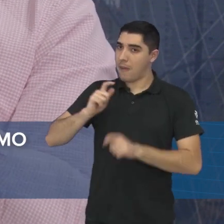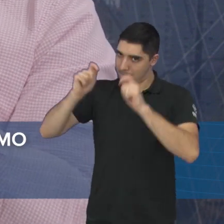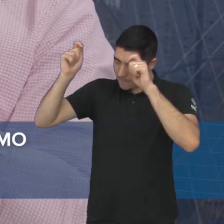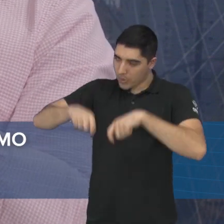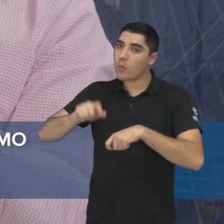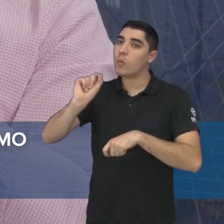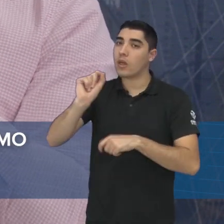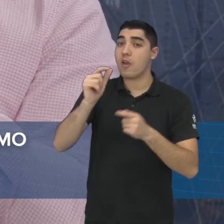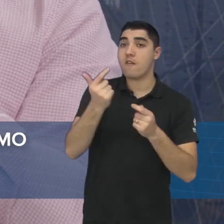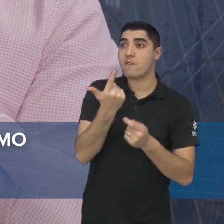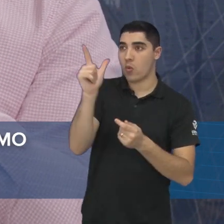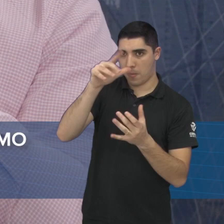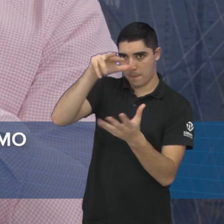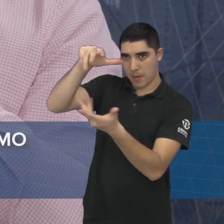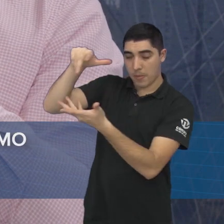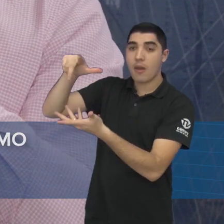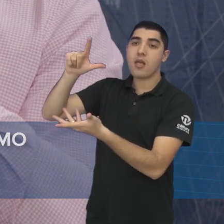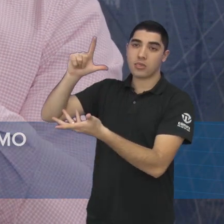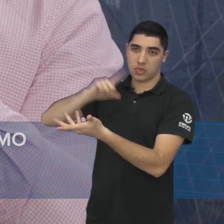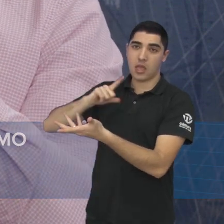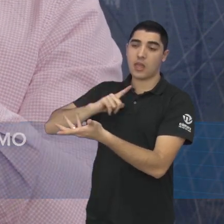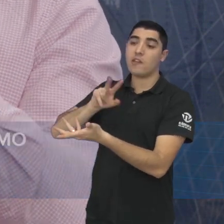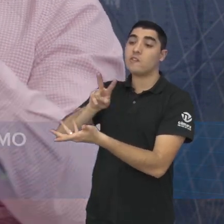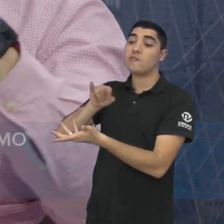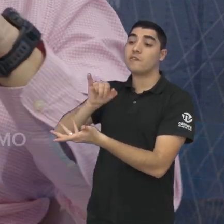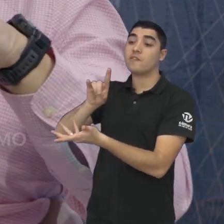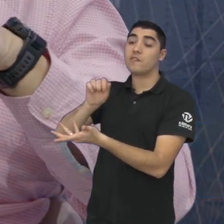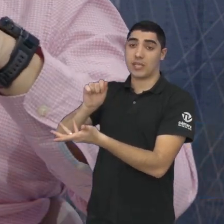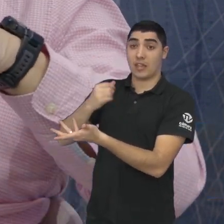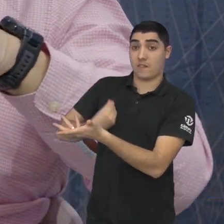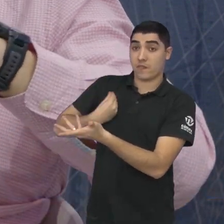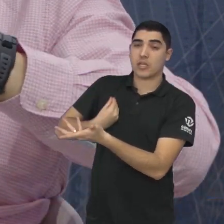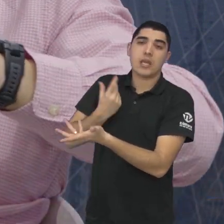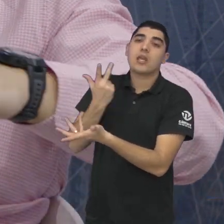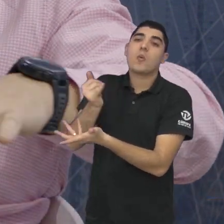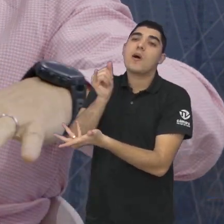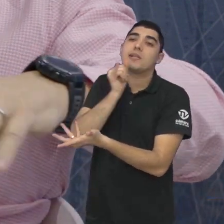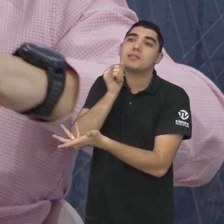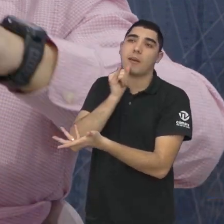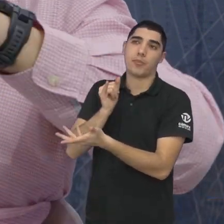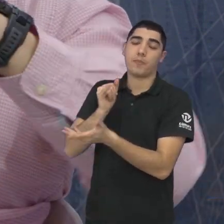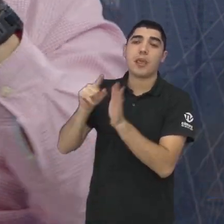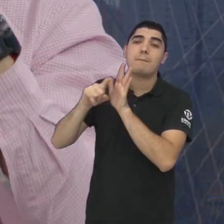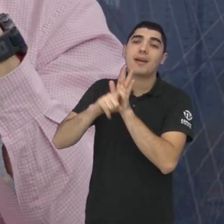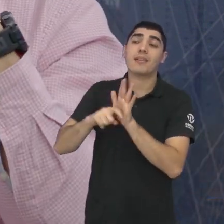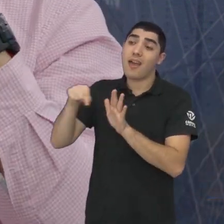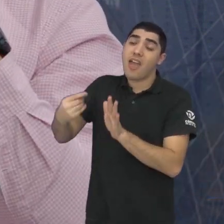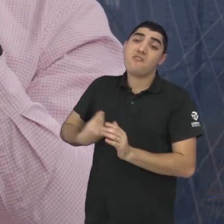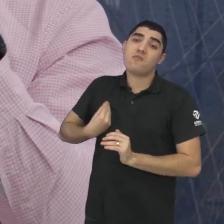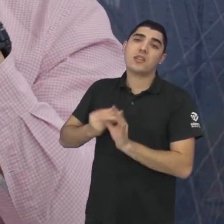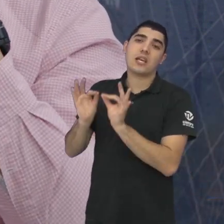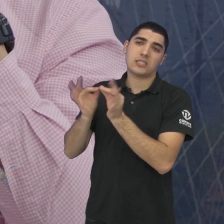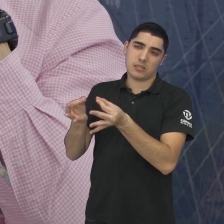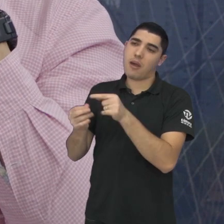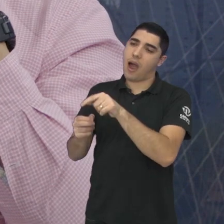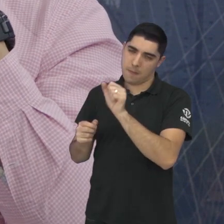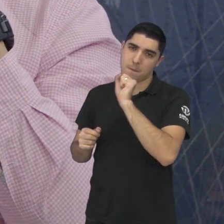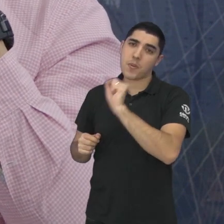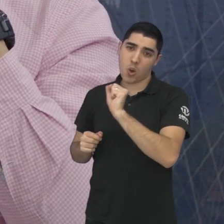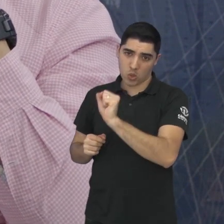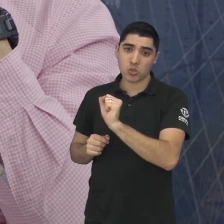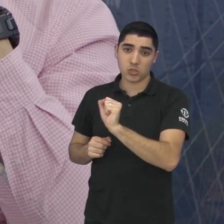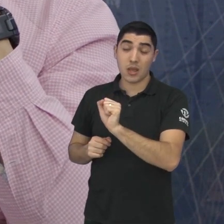ter vida como a gente conhece, assim, as bactérias, vida simples. Isso é perfeitamente